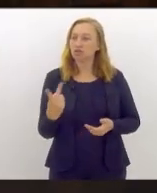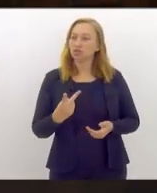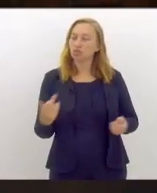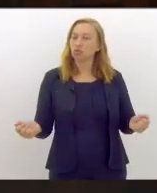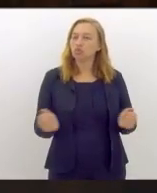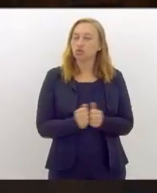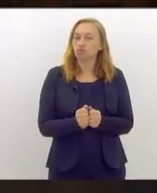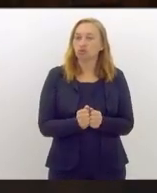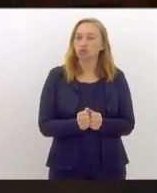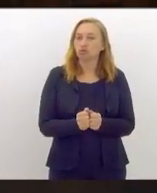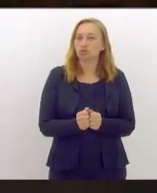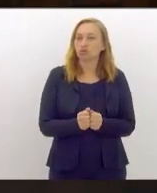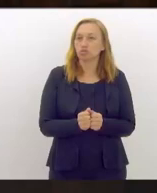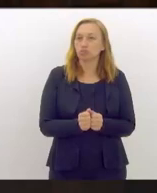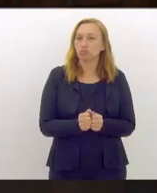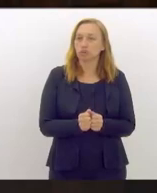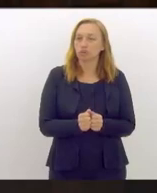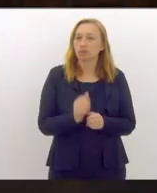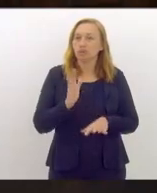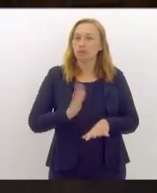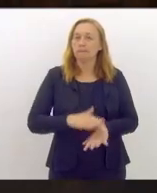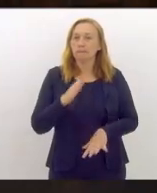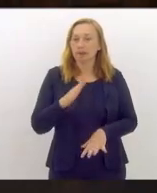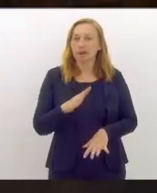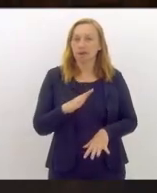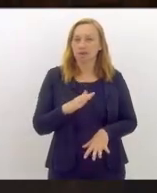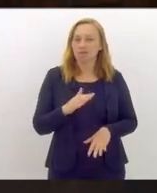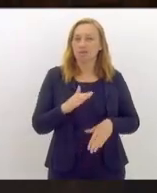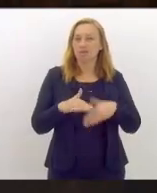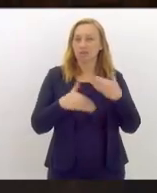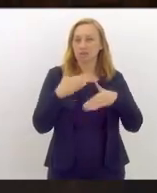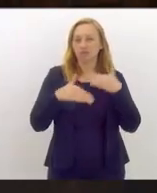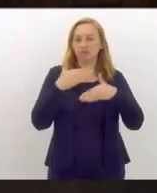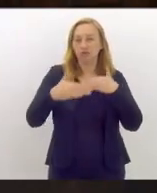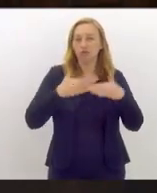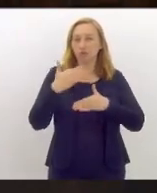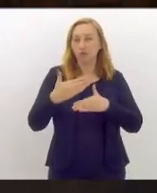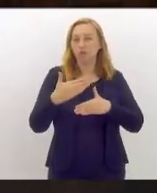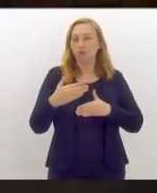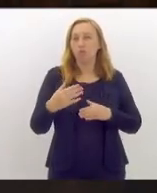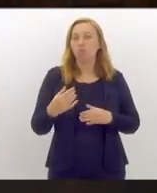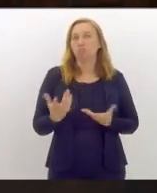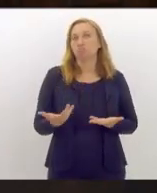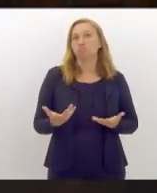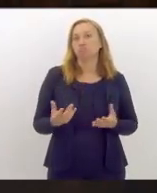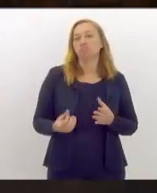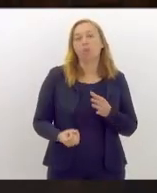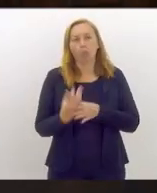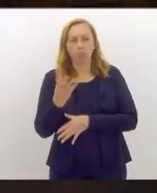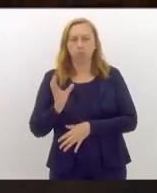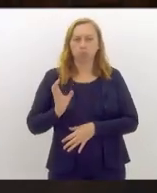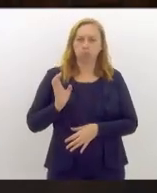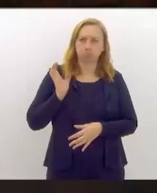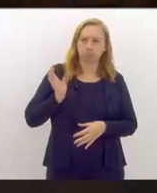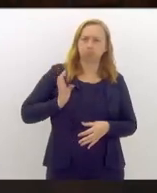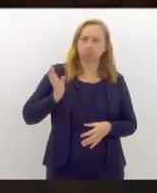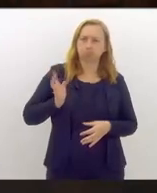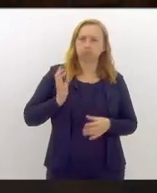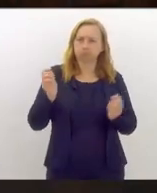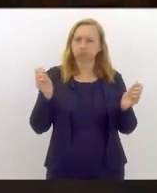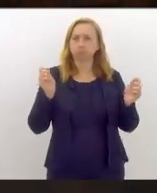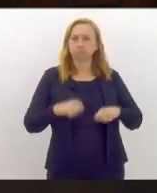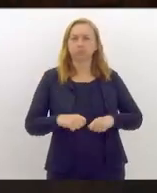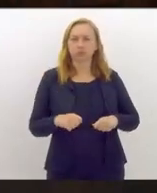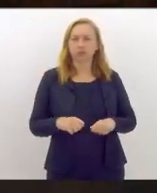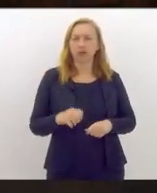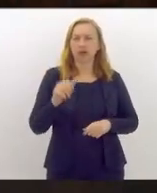ela ela deu muito mais do que certo ela gerou uma produção rica potente Como é o Arcanjo